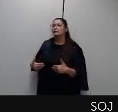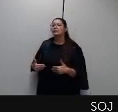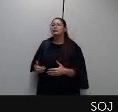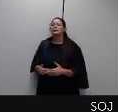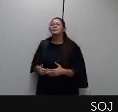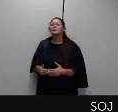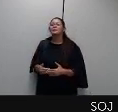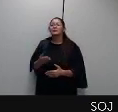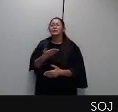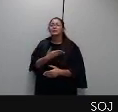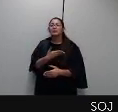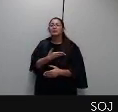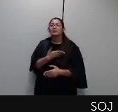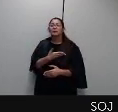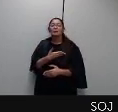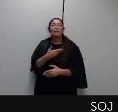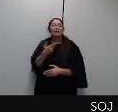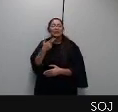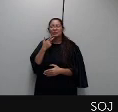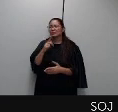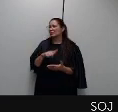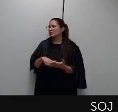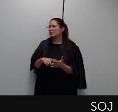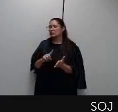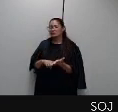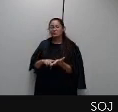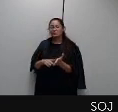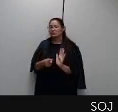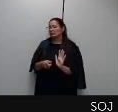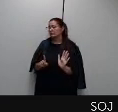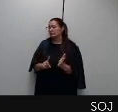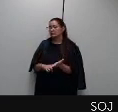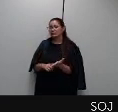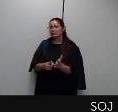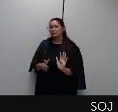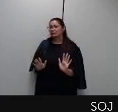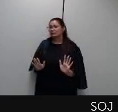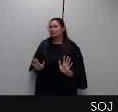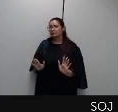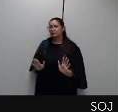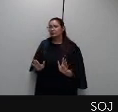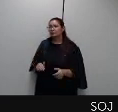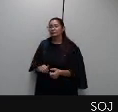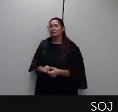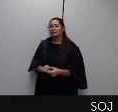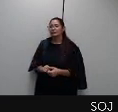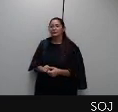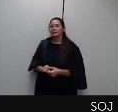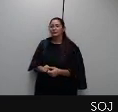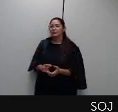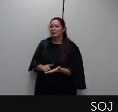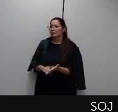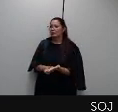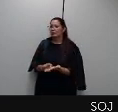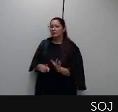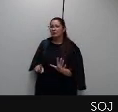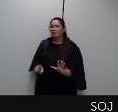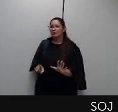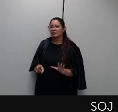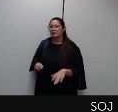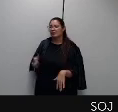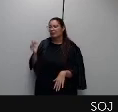não concorre não é oi oi eu acho que um punitivismo